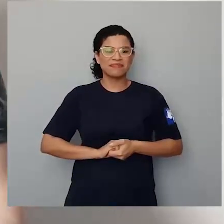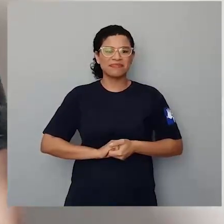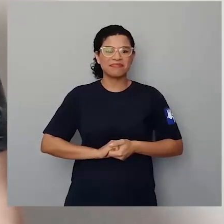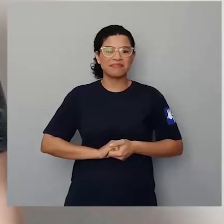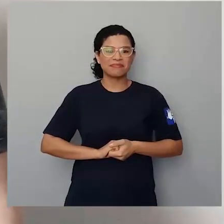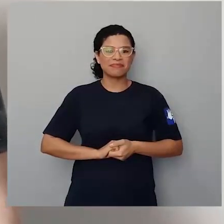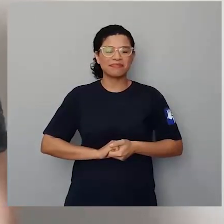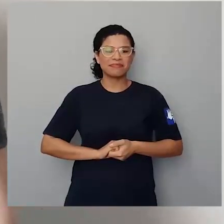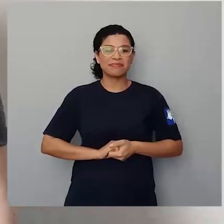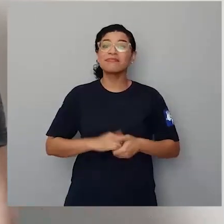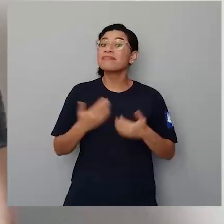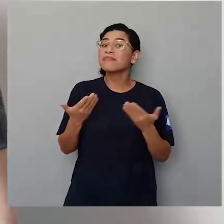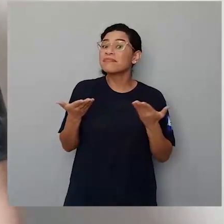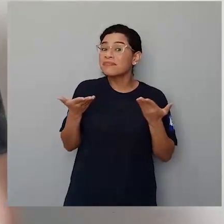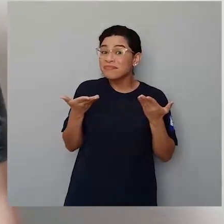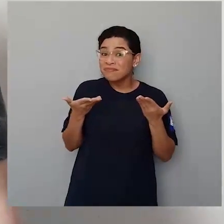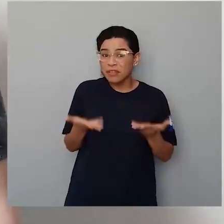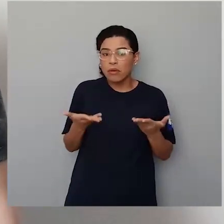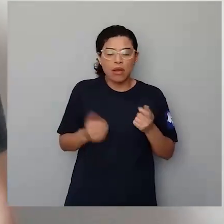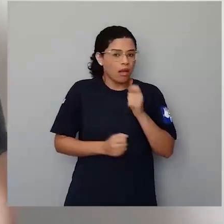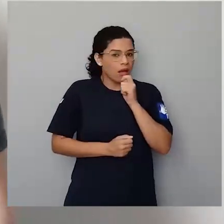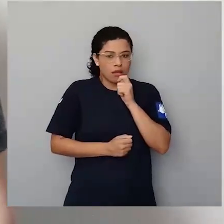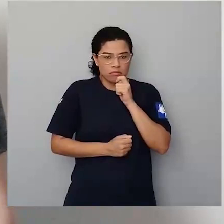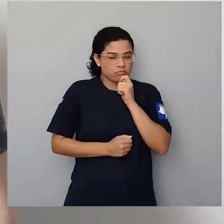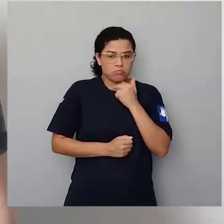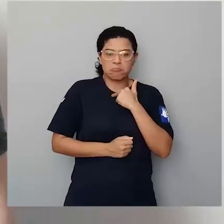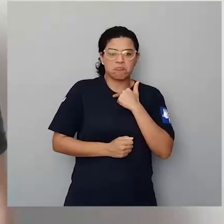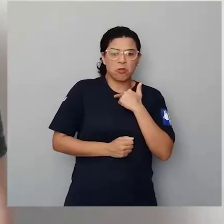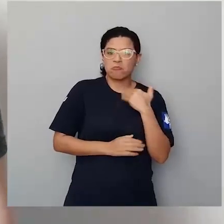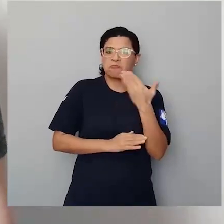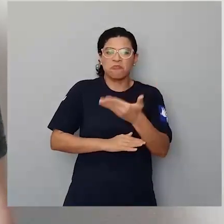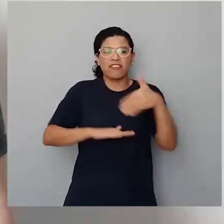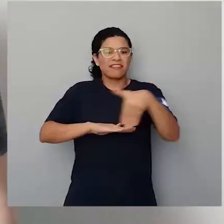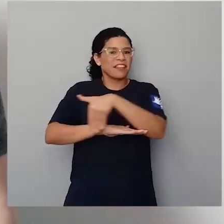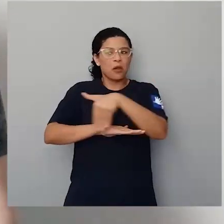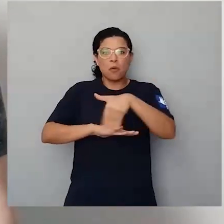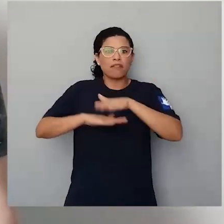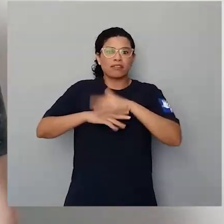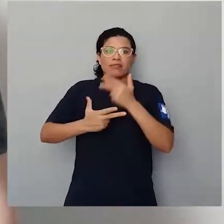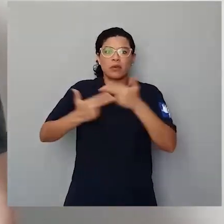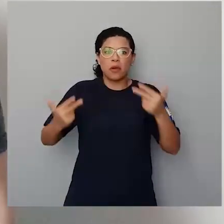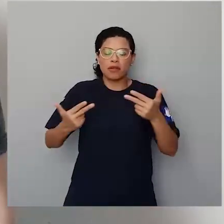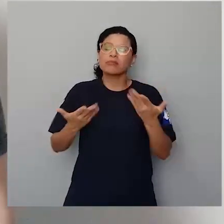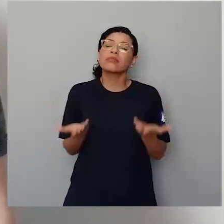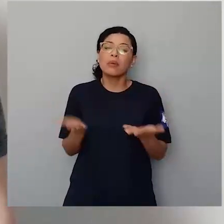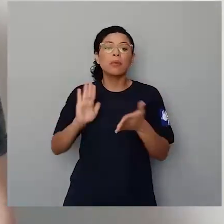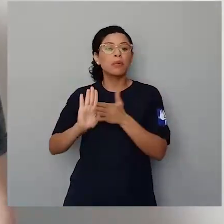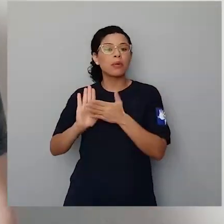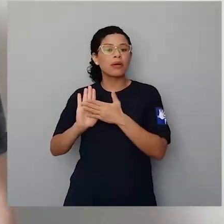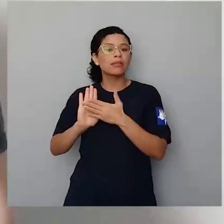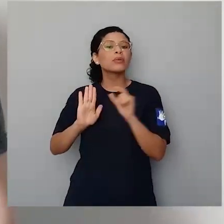bem, então, como a gente não pode ainda ganhar as ruas, eu queria propor a vocês que